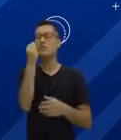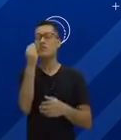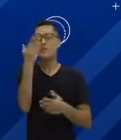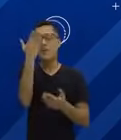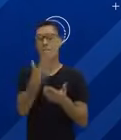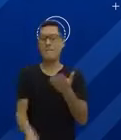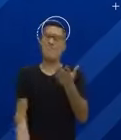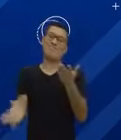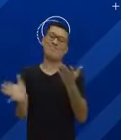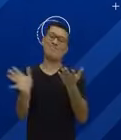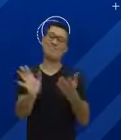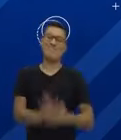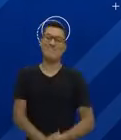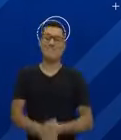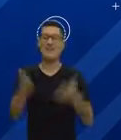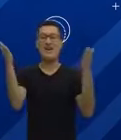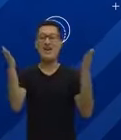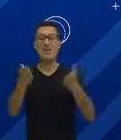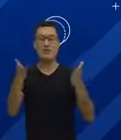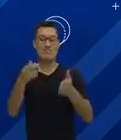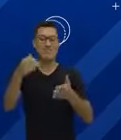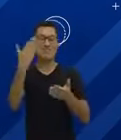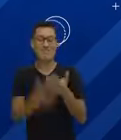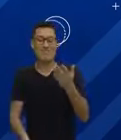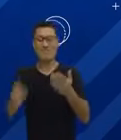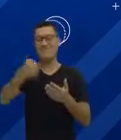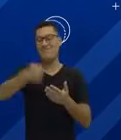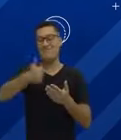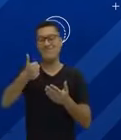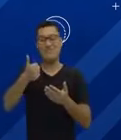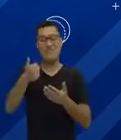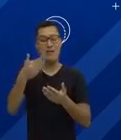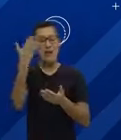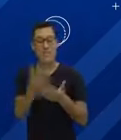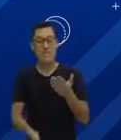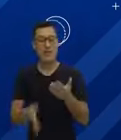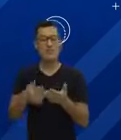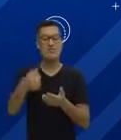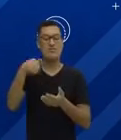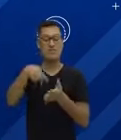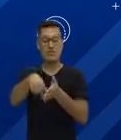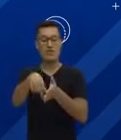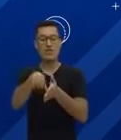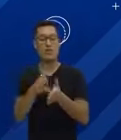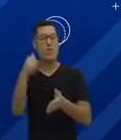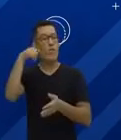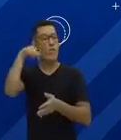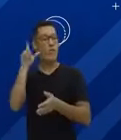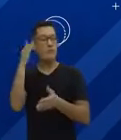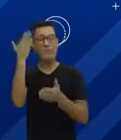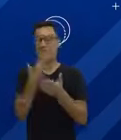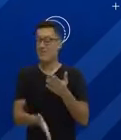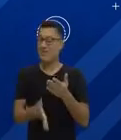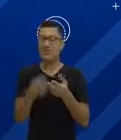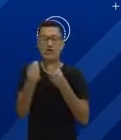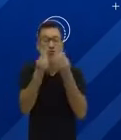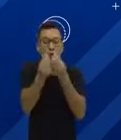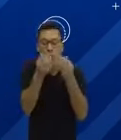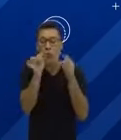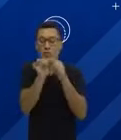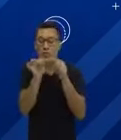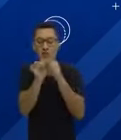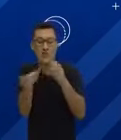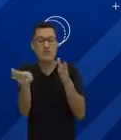perdi a aula. Eu perdi a primeira aula. Eu perdi a aula de ontem. Eu perdi, não sei, eu perdi uma aula. Como é que eu faço para